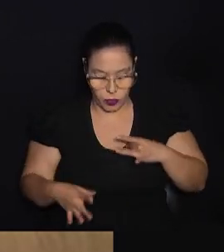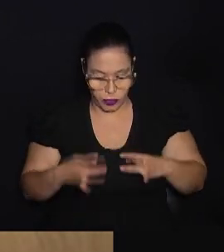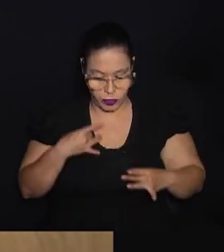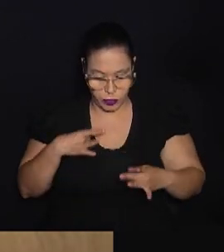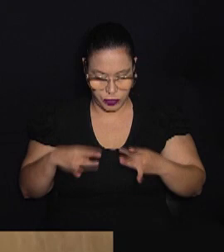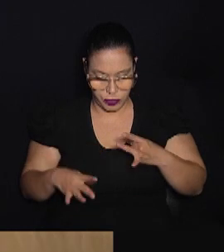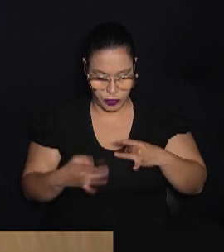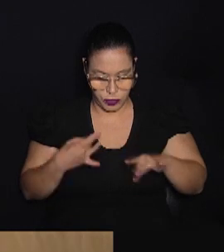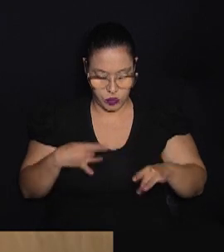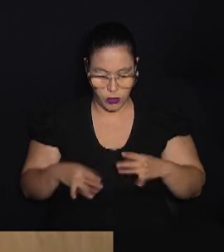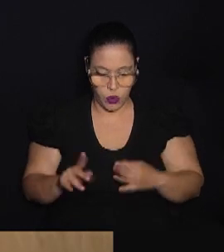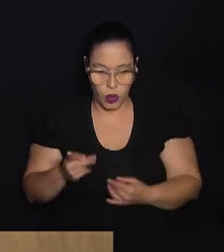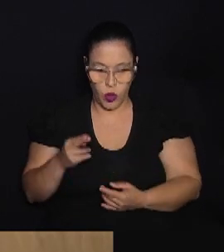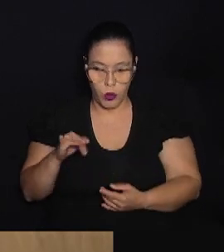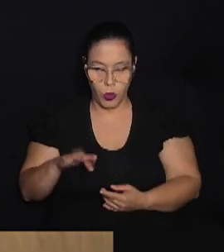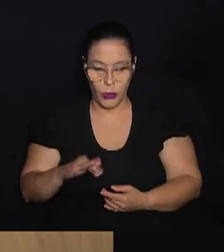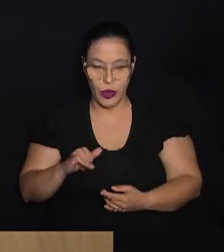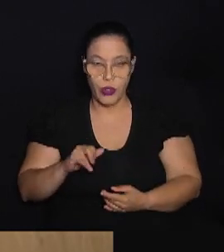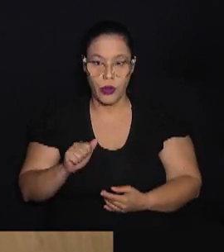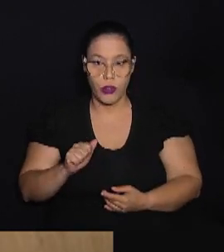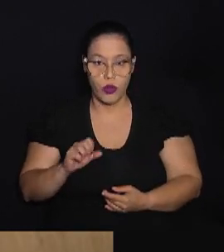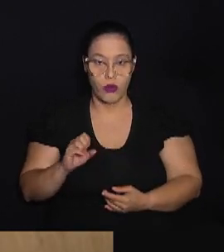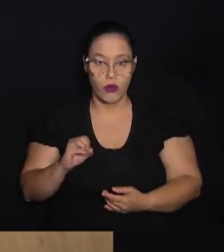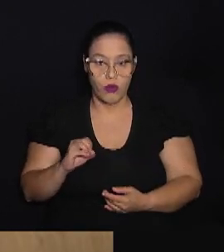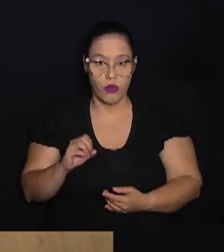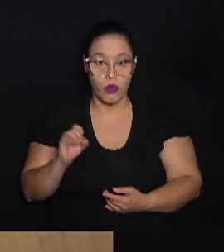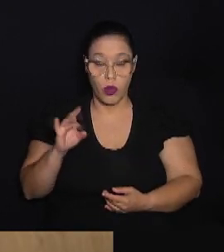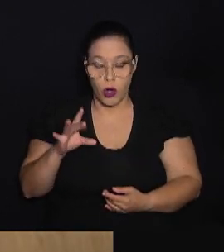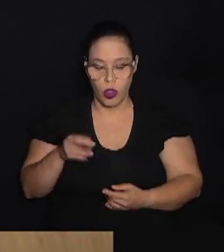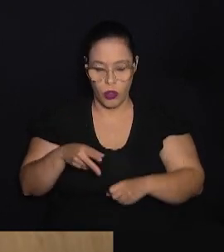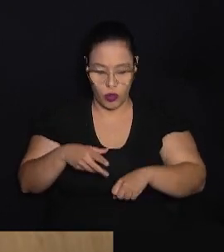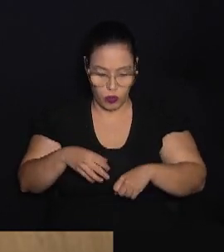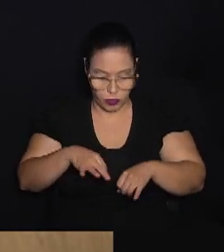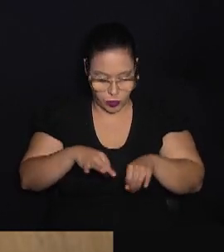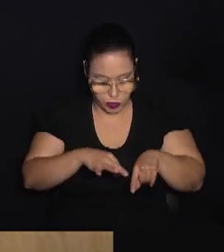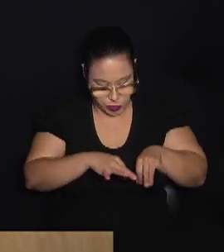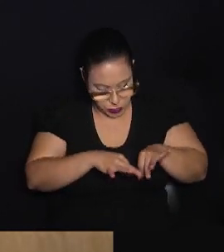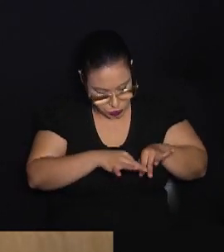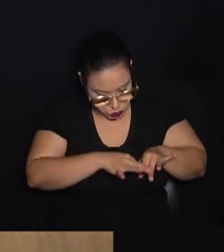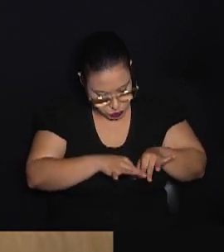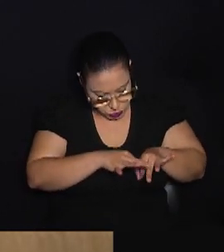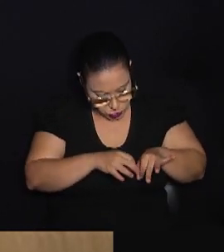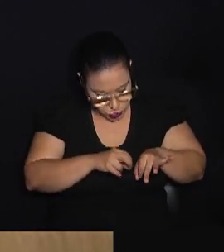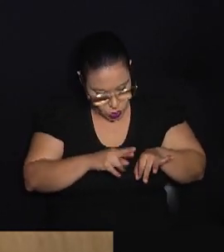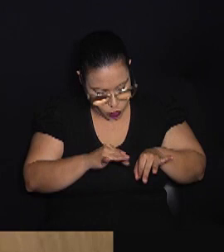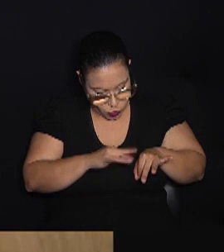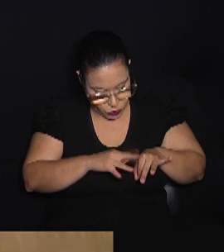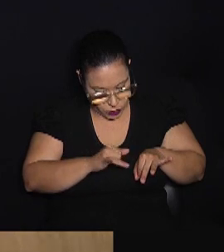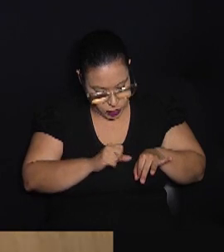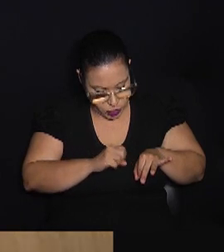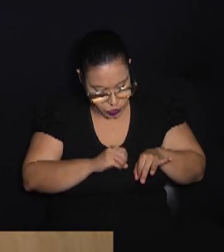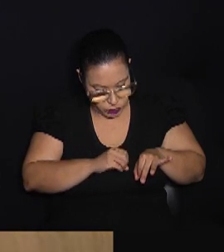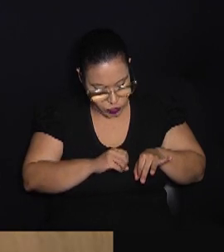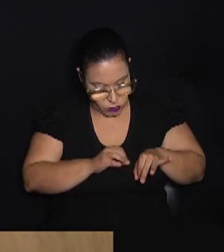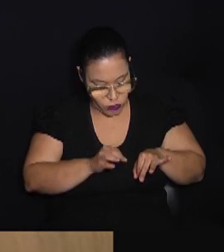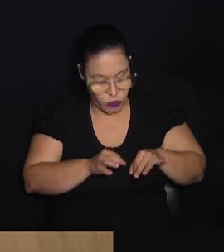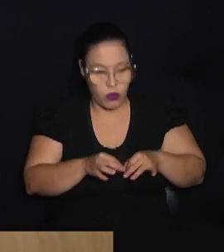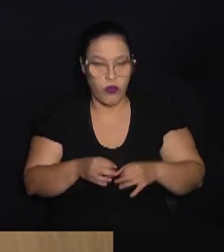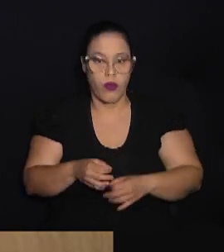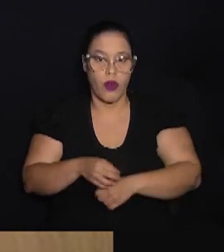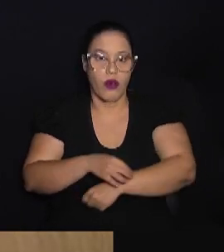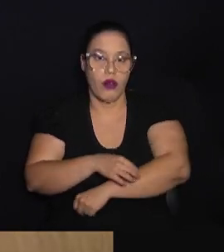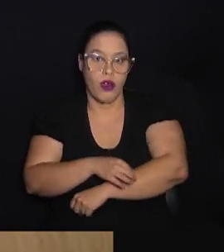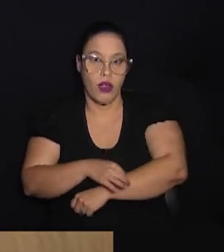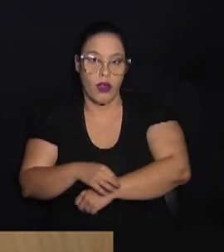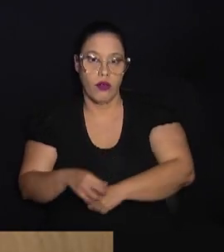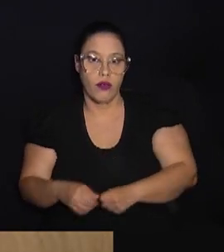organismo, porque esse hormônio não é só produzido no ovário, ele também é produzido na gordura periférica da gente. Então,